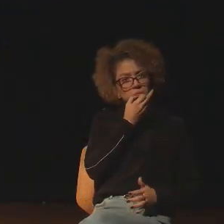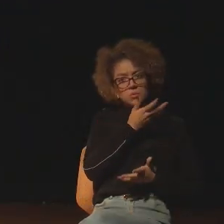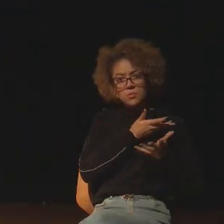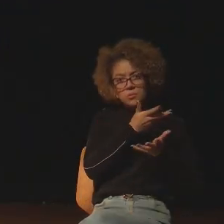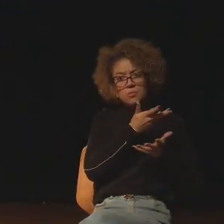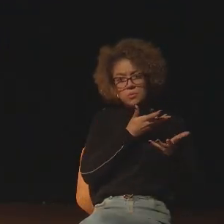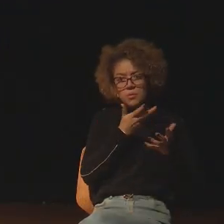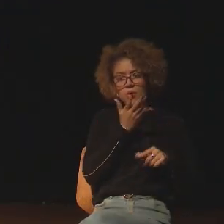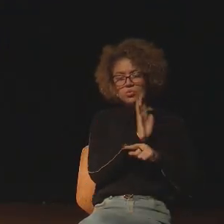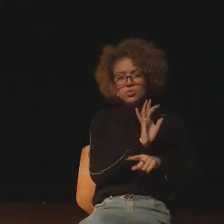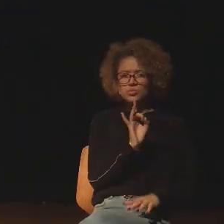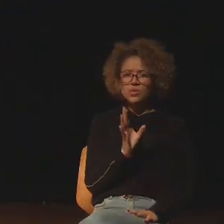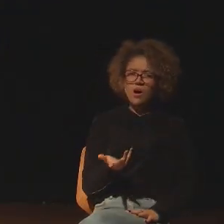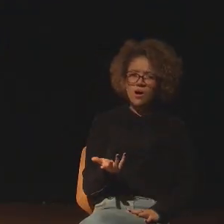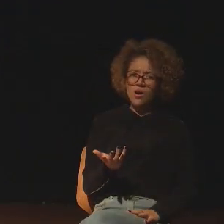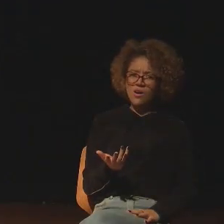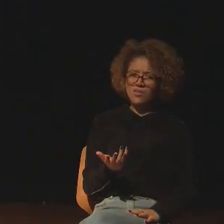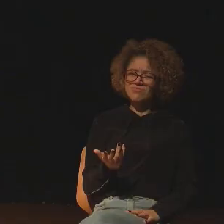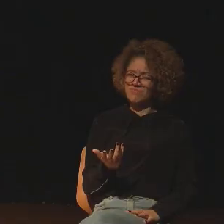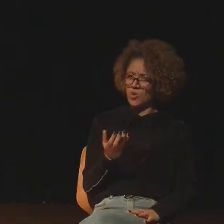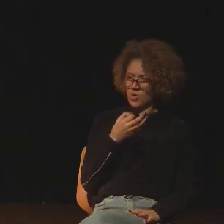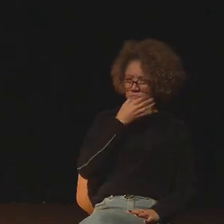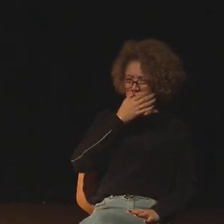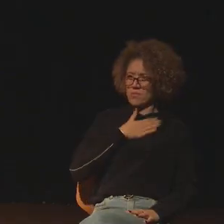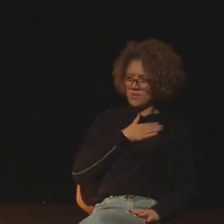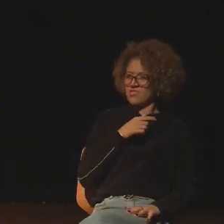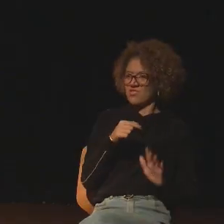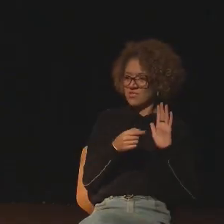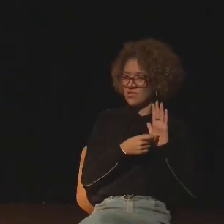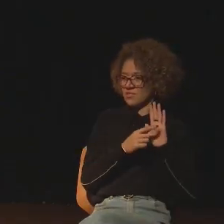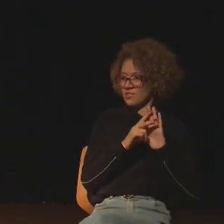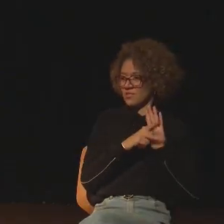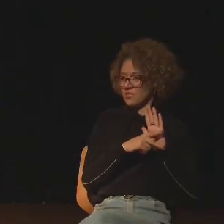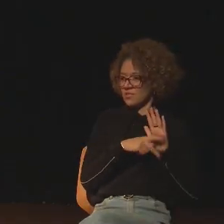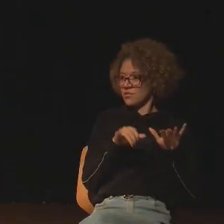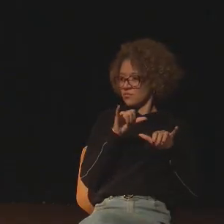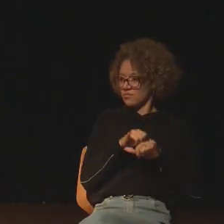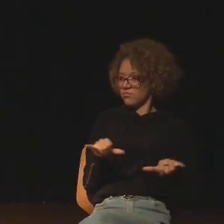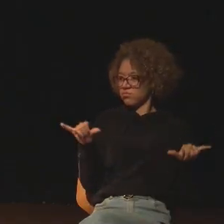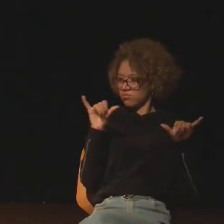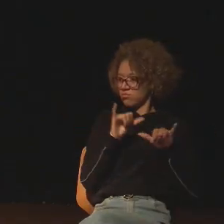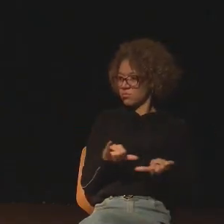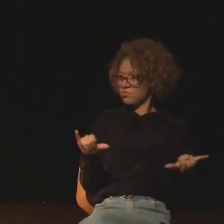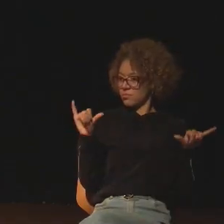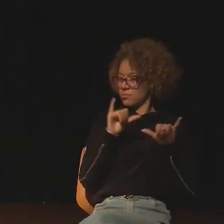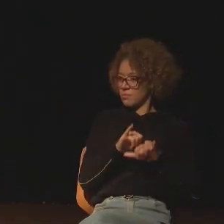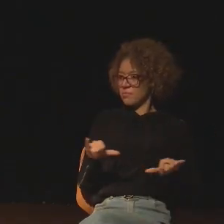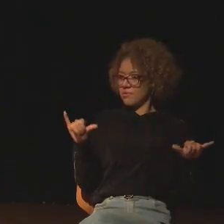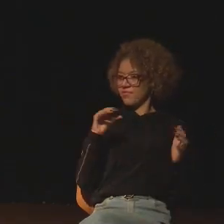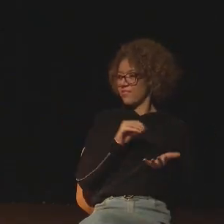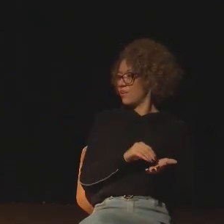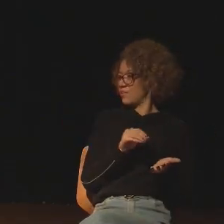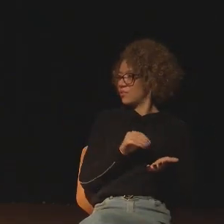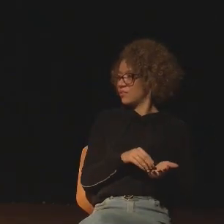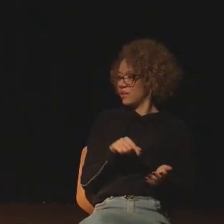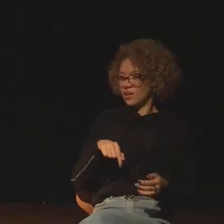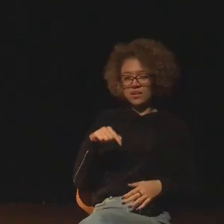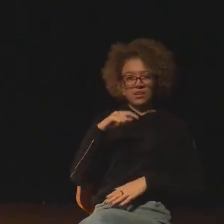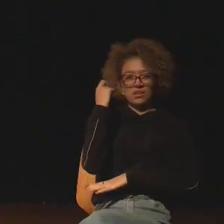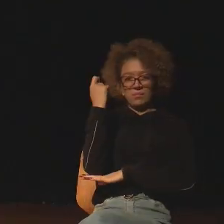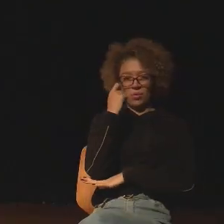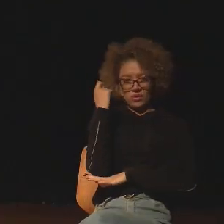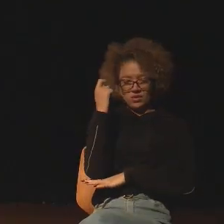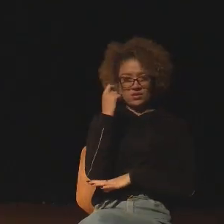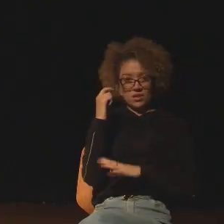dessa consulta seja importante. Na região da Paulista, Na região da Paulista vivem 25